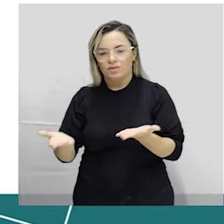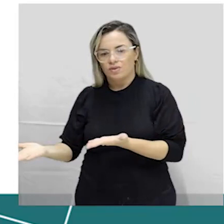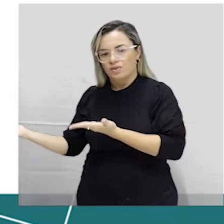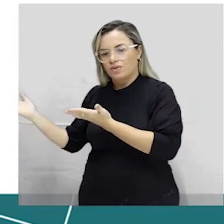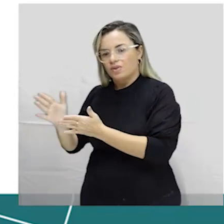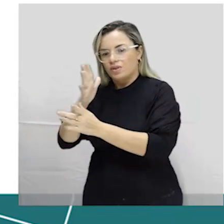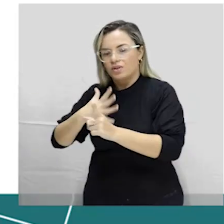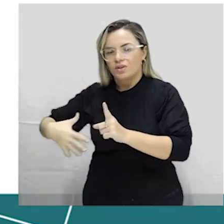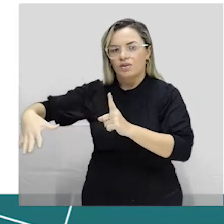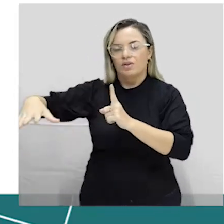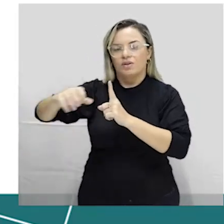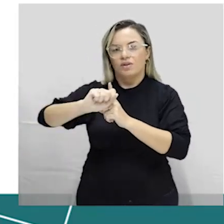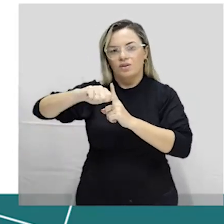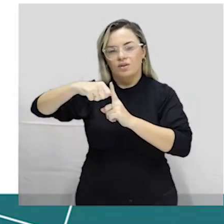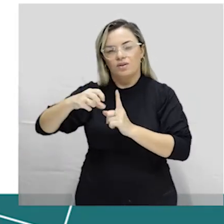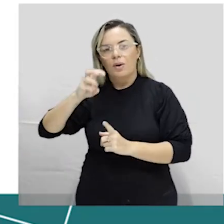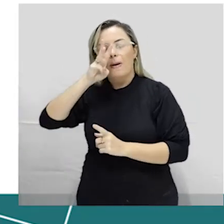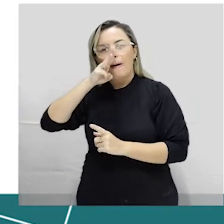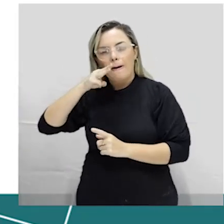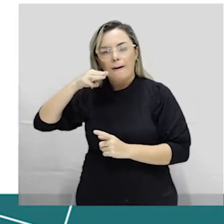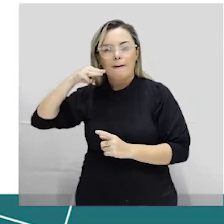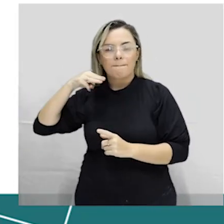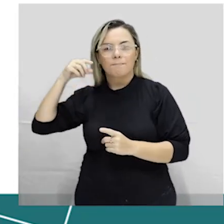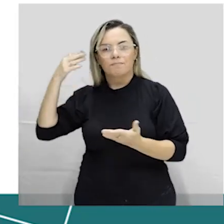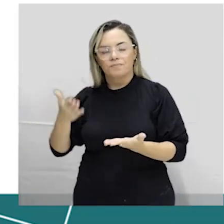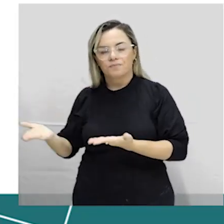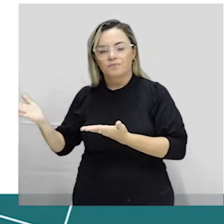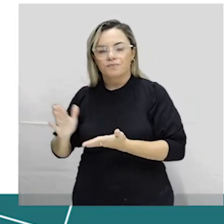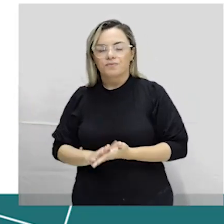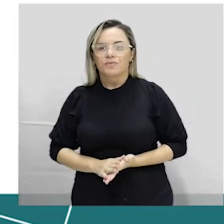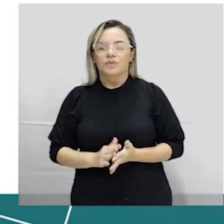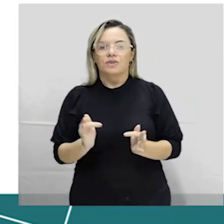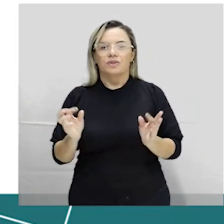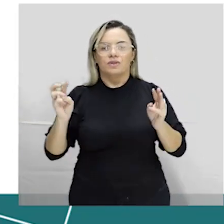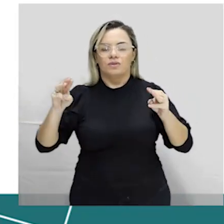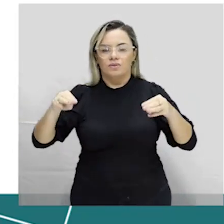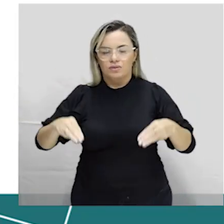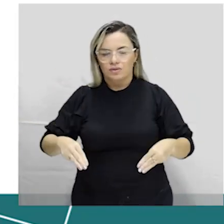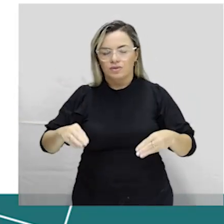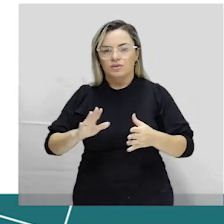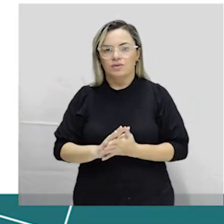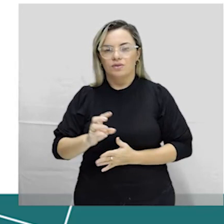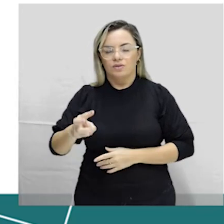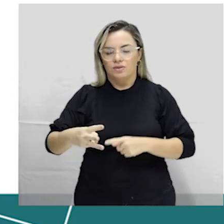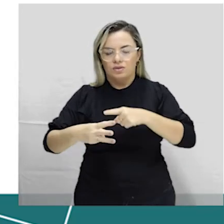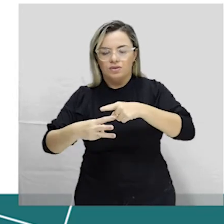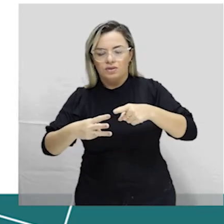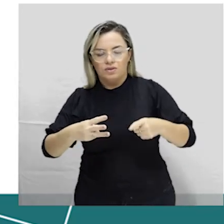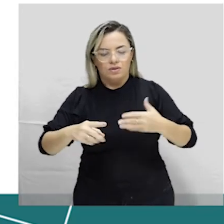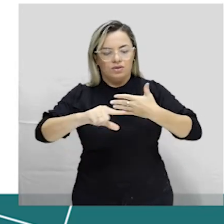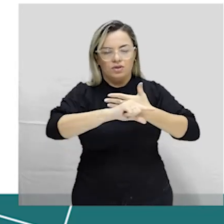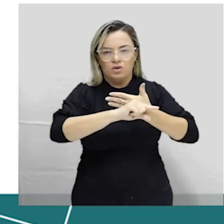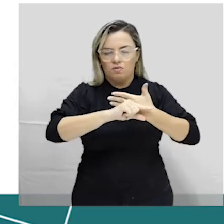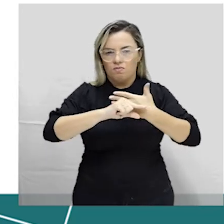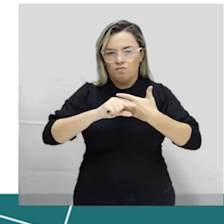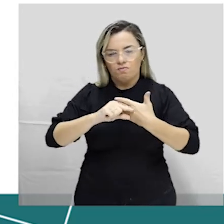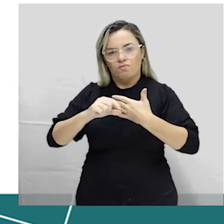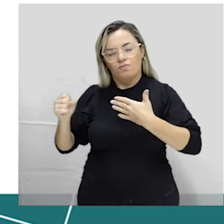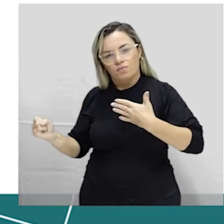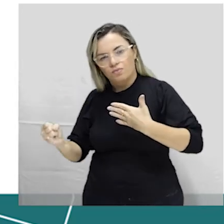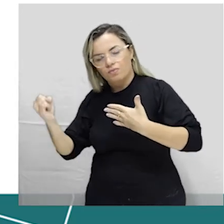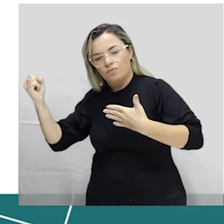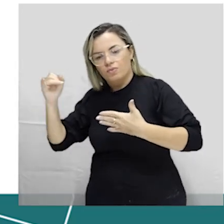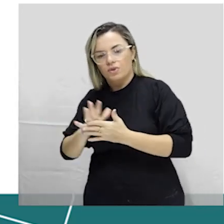A Sociologia de Karl Marx. E com esse assunto, a gente finaliza os 3 autores clássicos